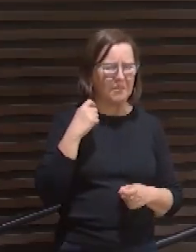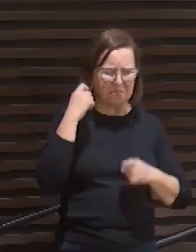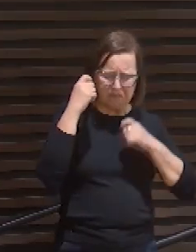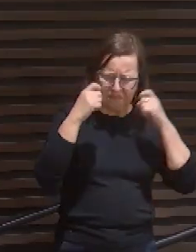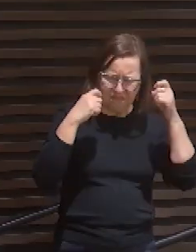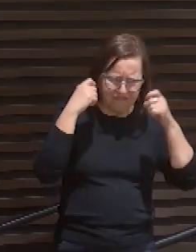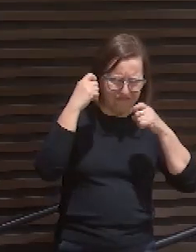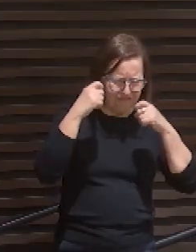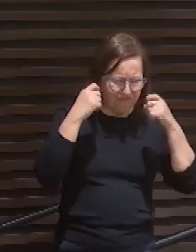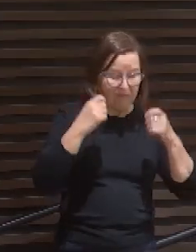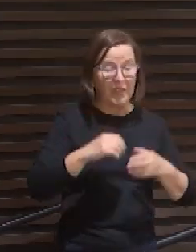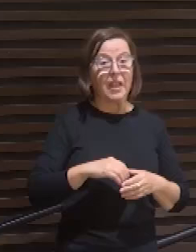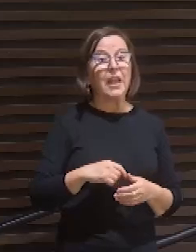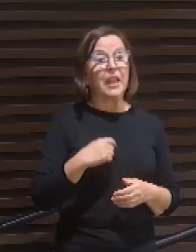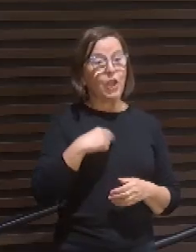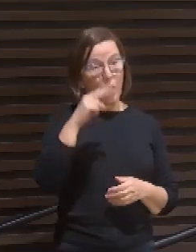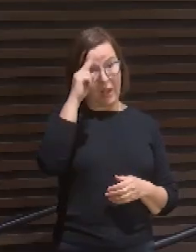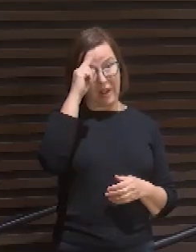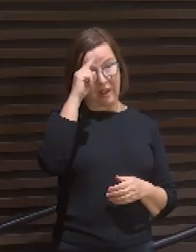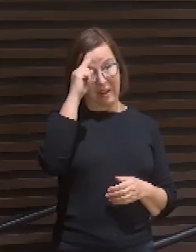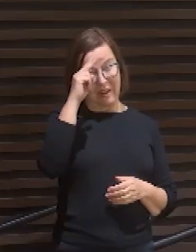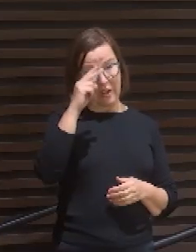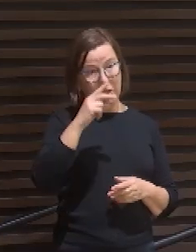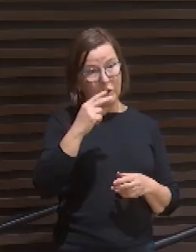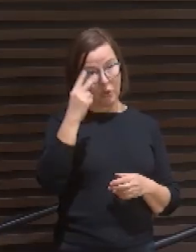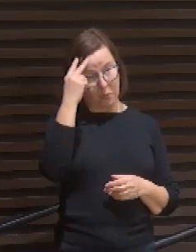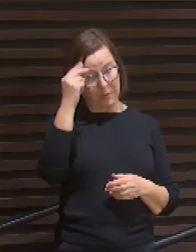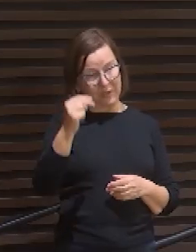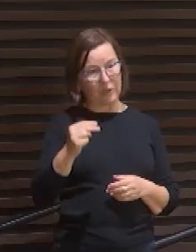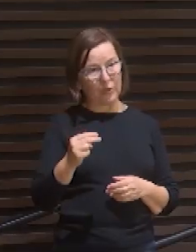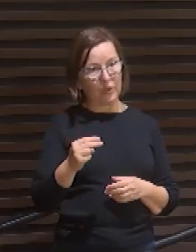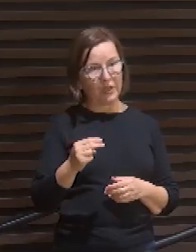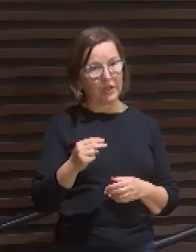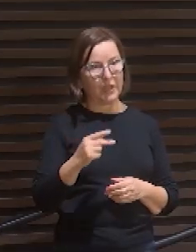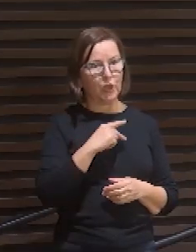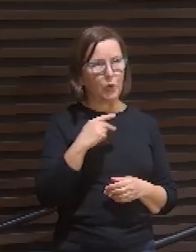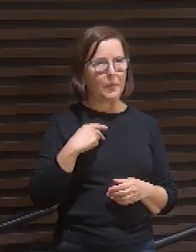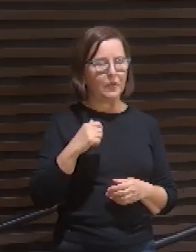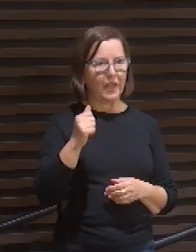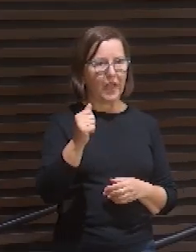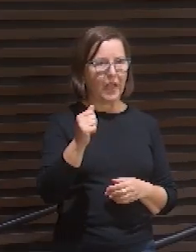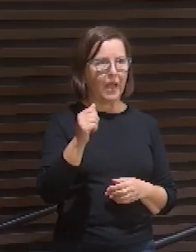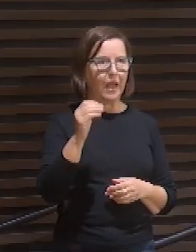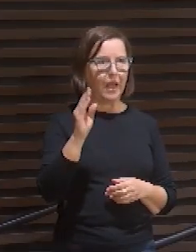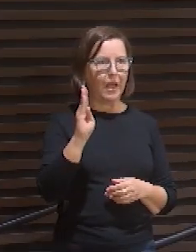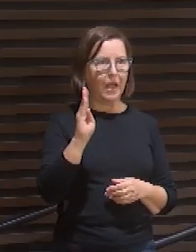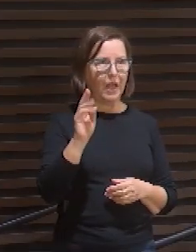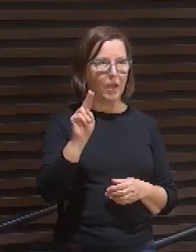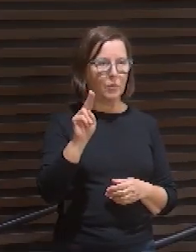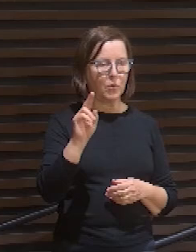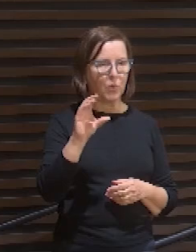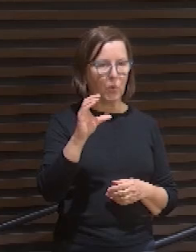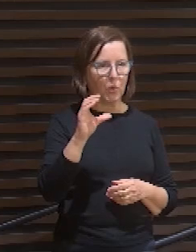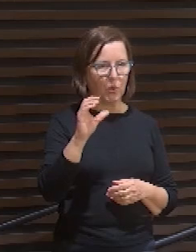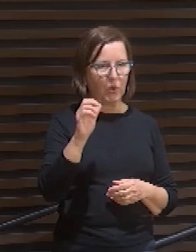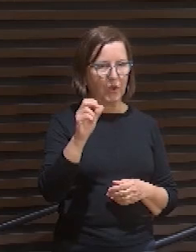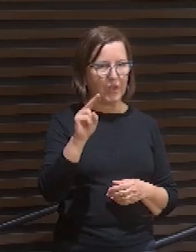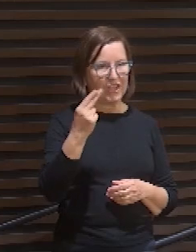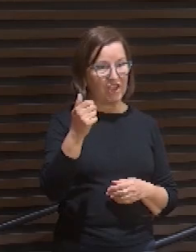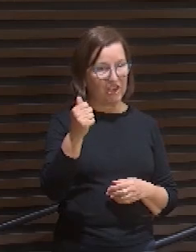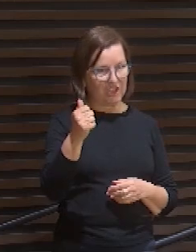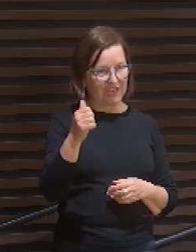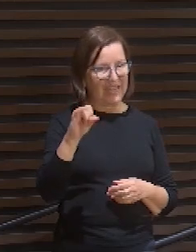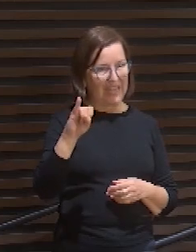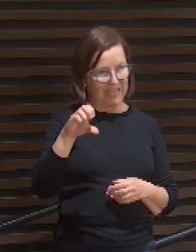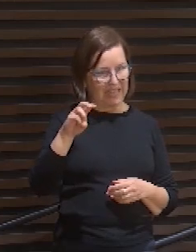E eu me lembro de uma história, a pastora Buxaim contava, de um advogado que veio aqui no estado de São